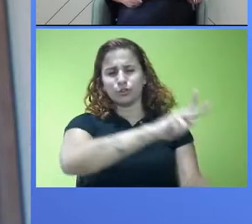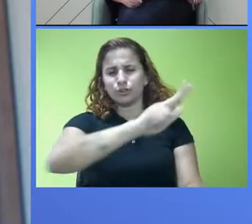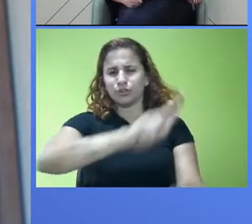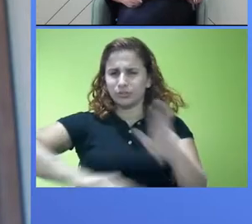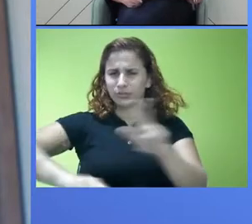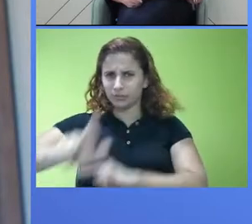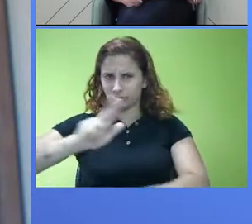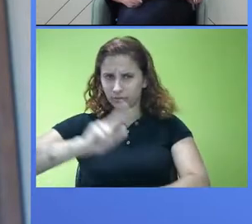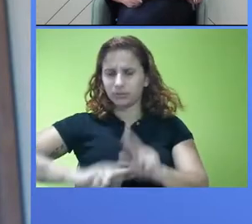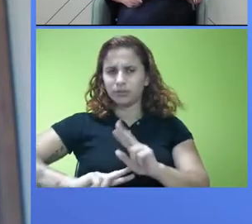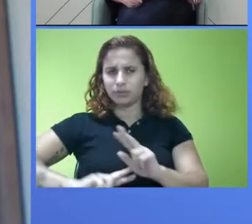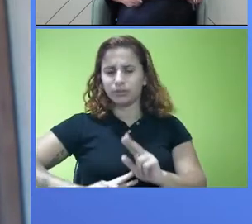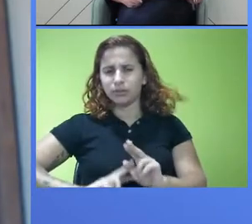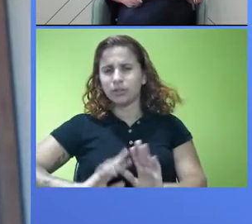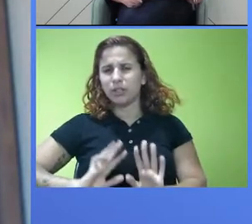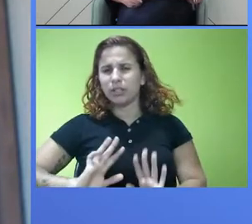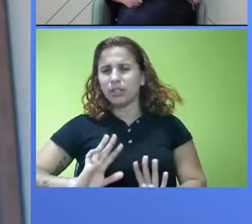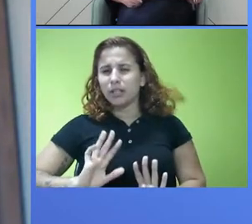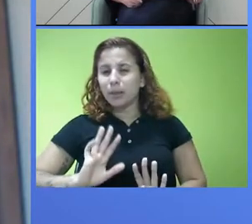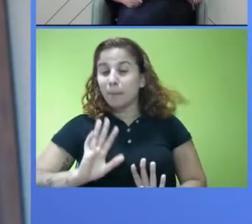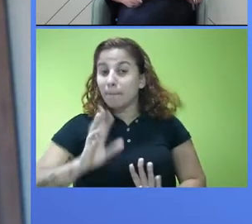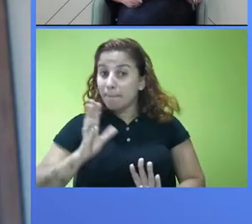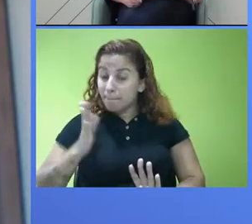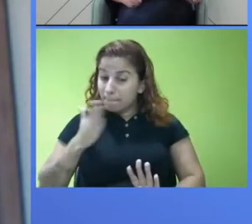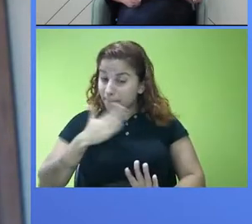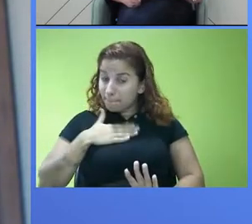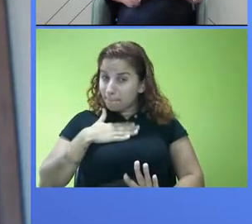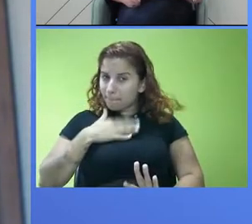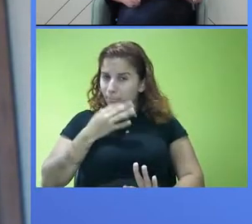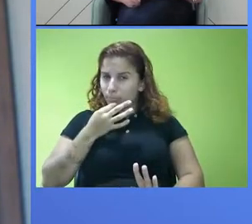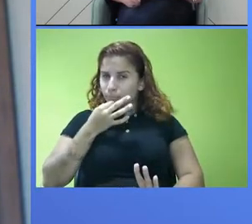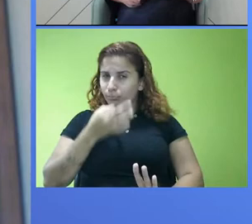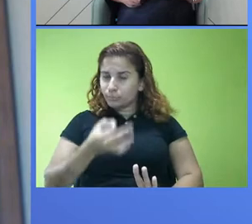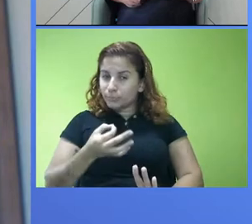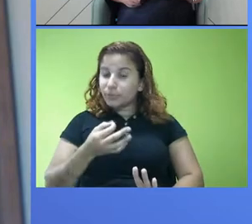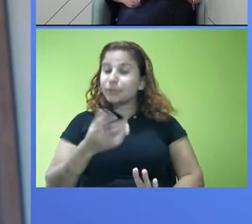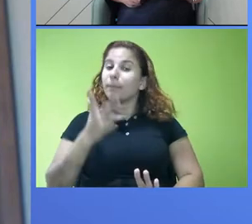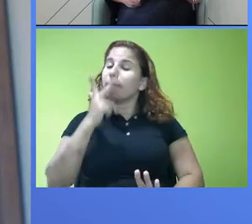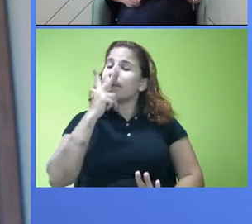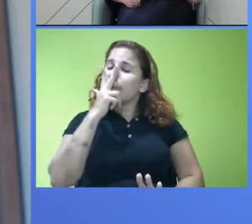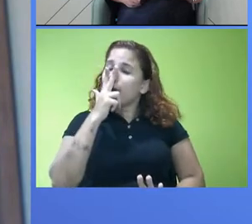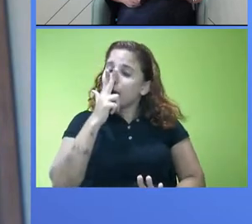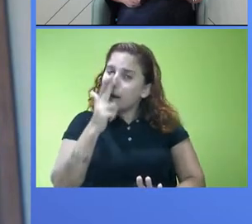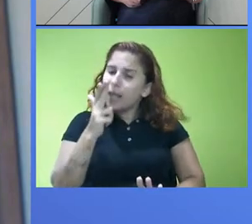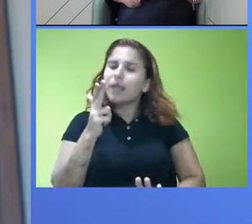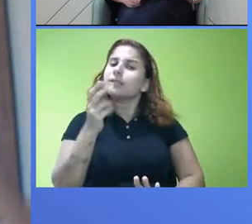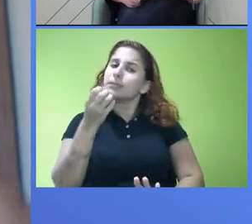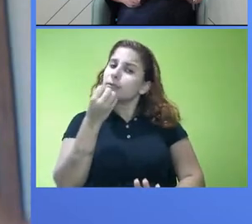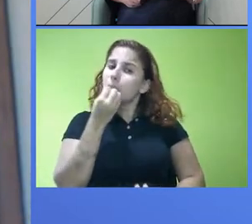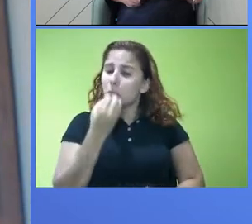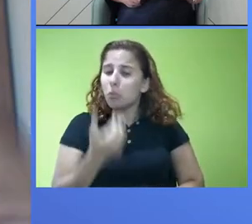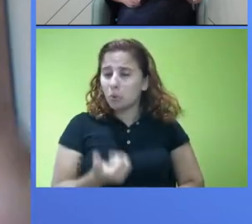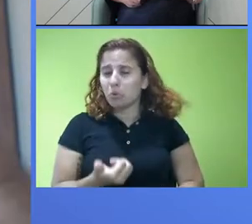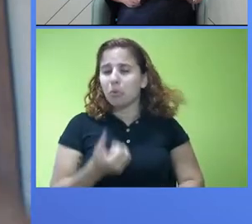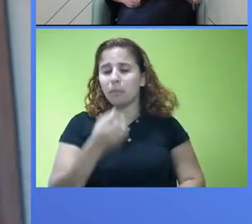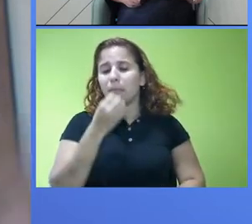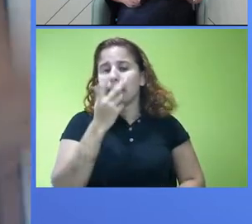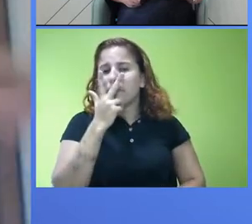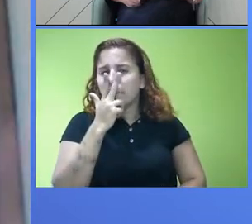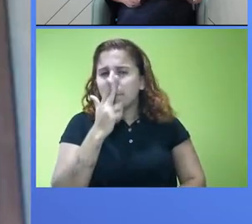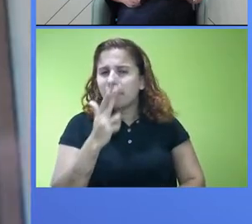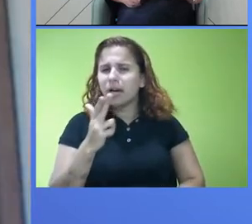me parece fazer sentido a efetividade dessa inclusão partir